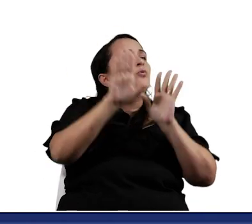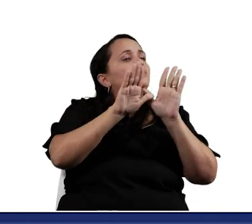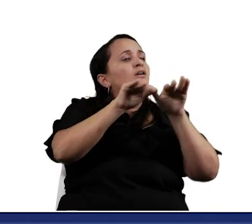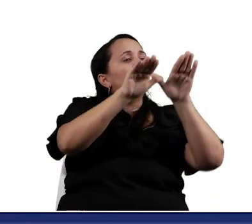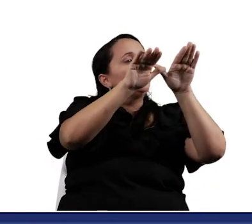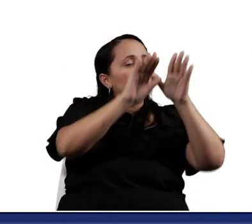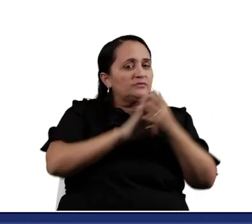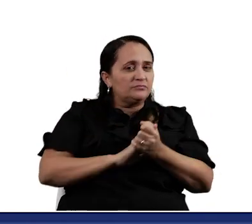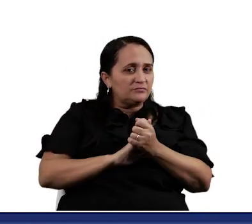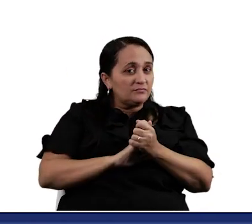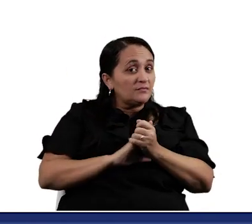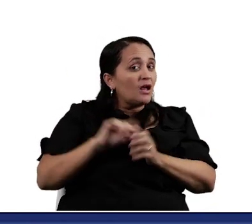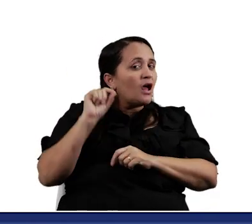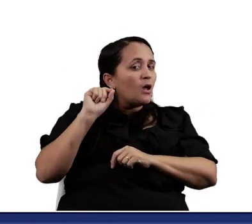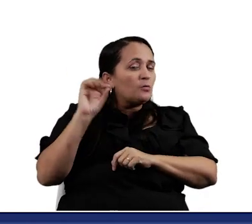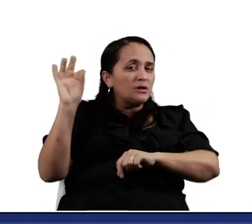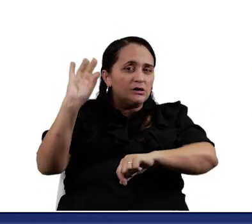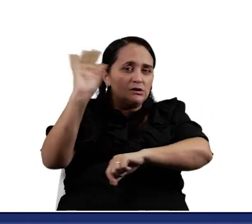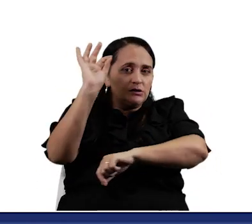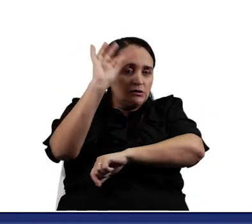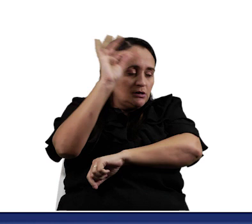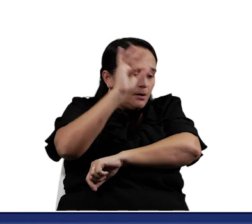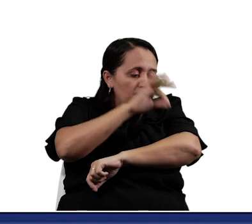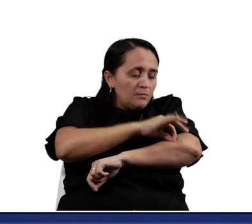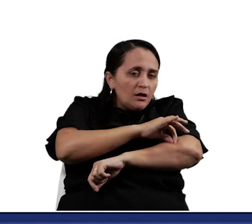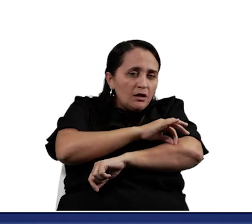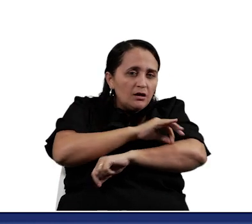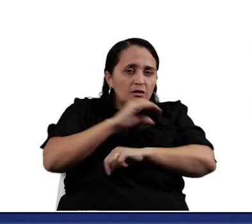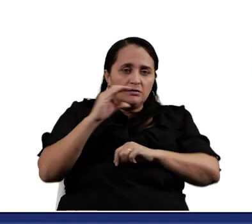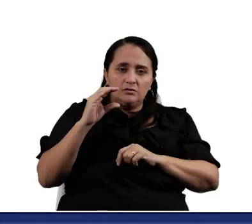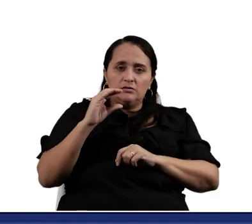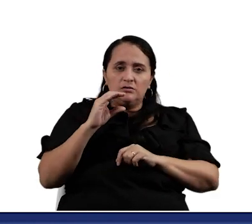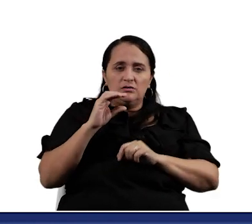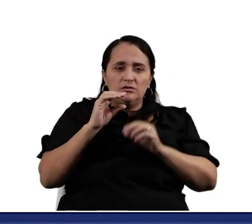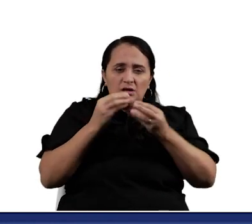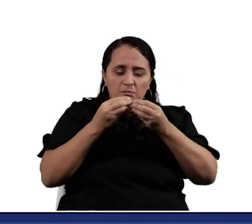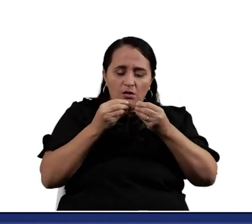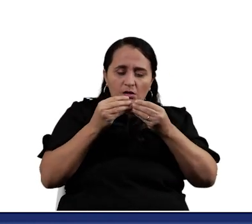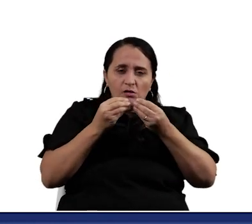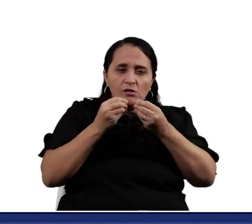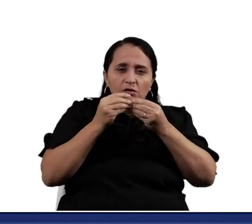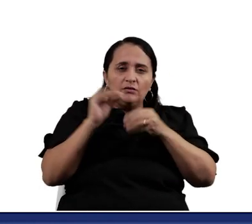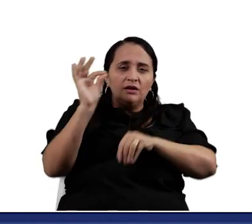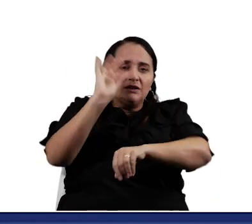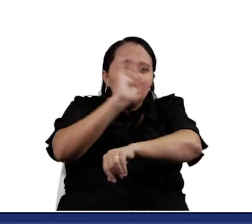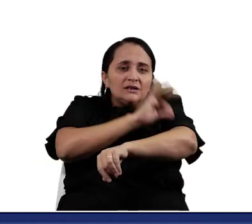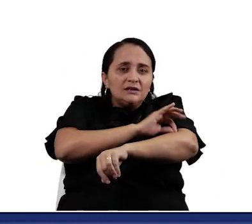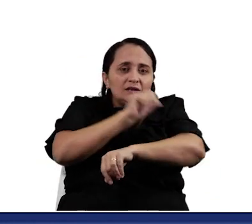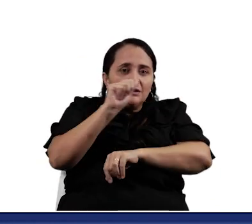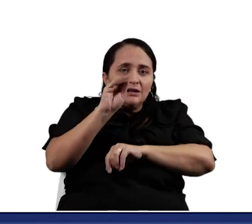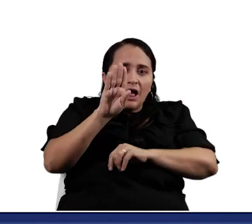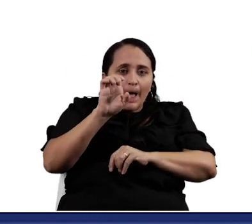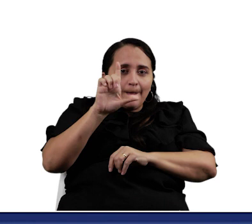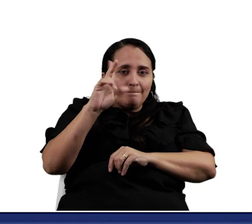cera de abelha. Vocês conhecem a cera de abelha? Que a abelha faz as casinhas e a cera da abelha gruda, viu? Cola. Então ele pegou a